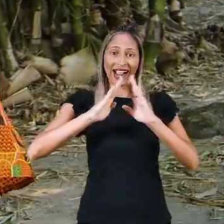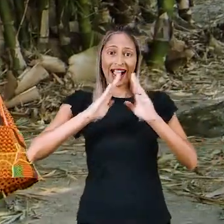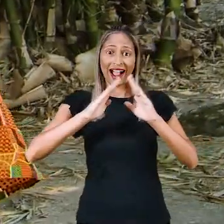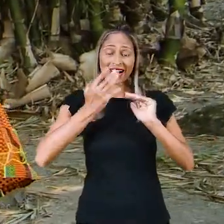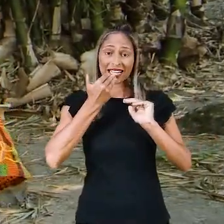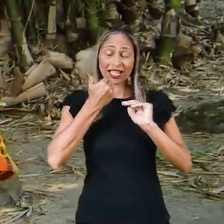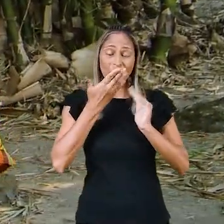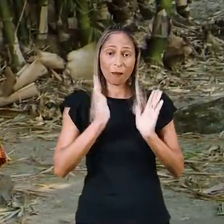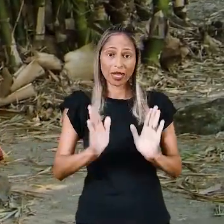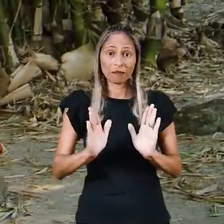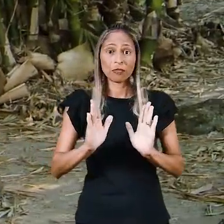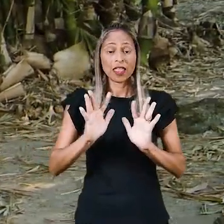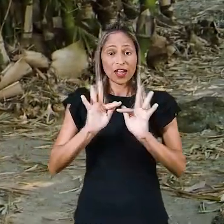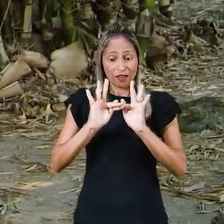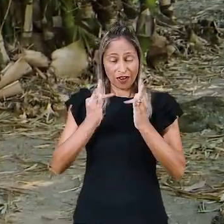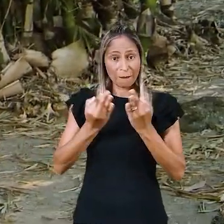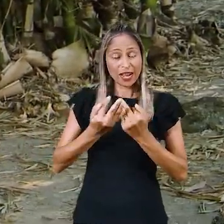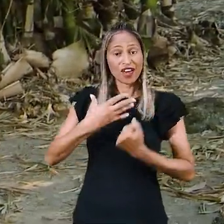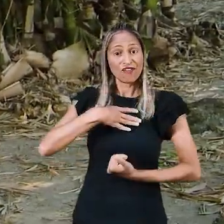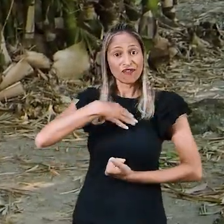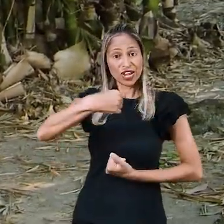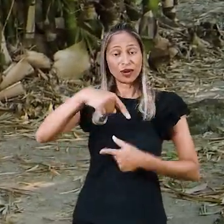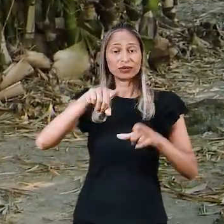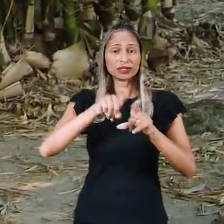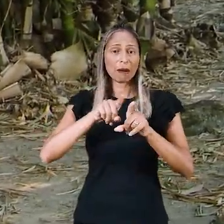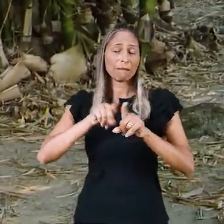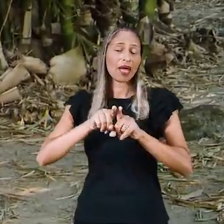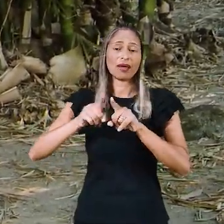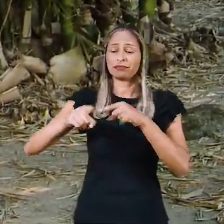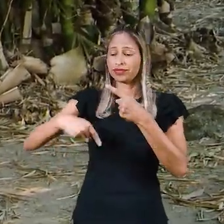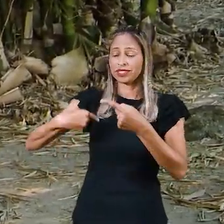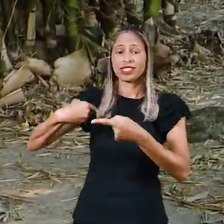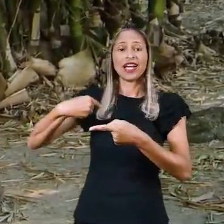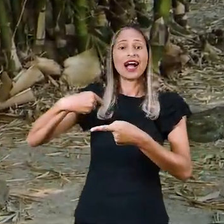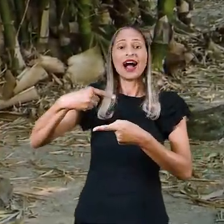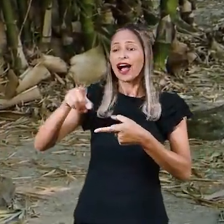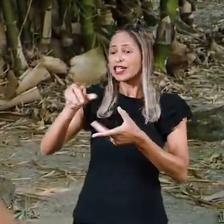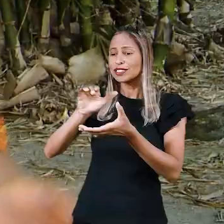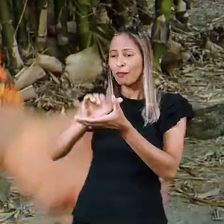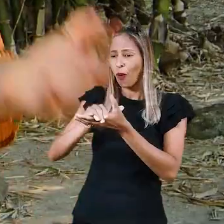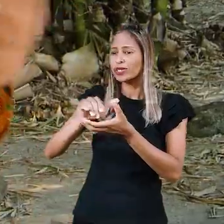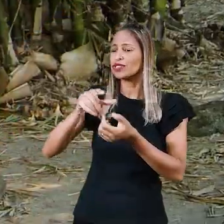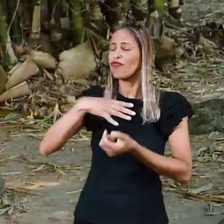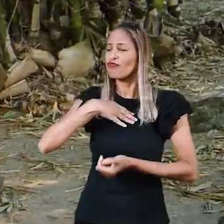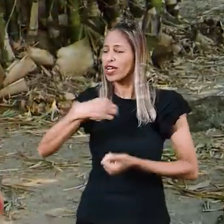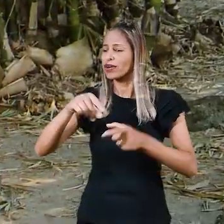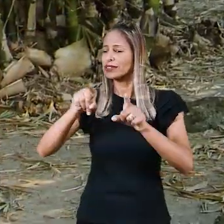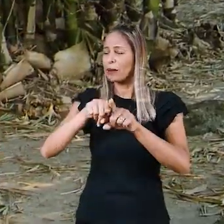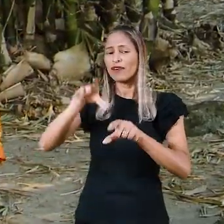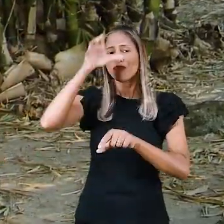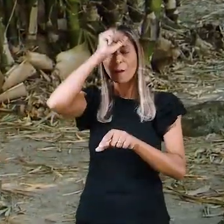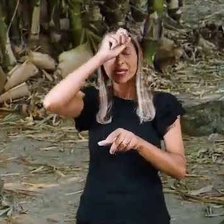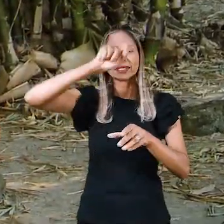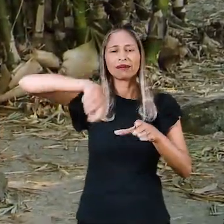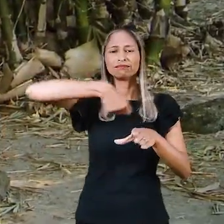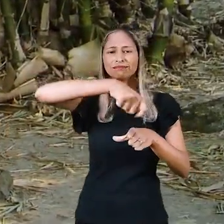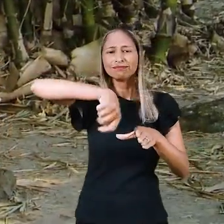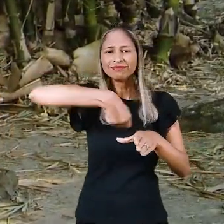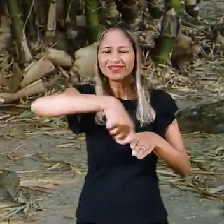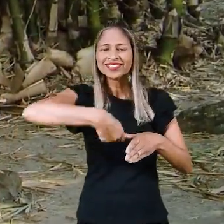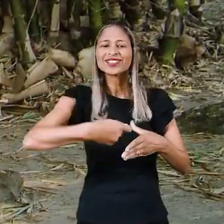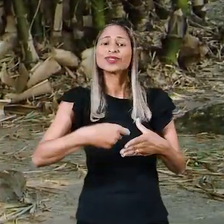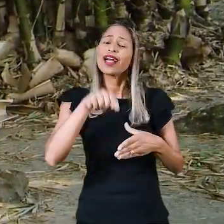casa essas comidas. E nossos filhos também vão cozinhando. As noras vão chegando, também vão aprendendo a